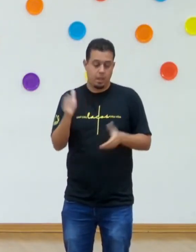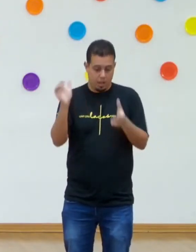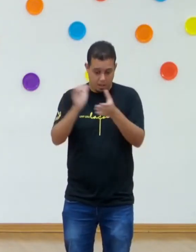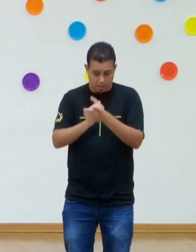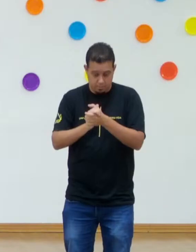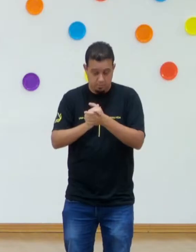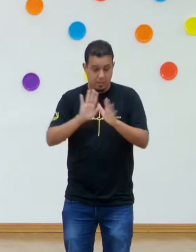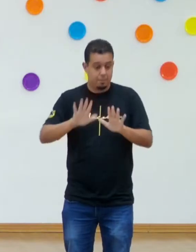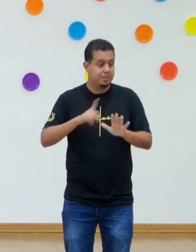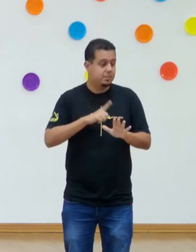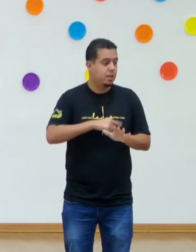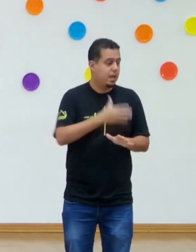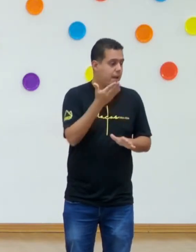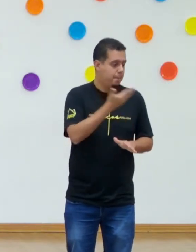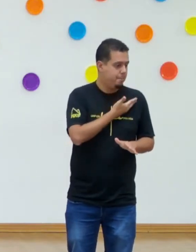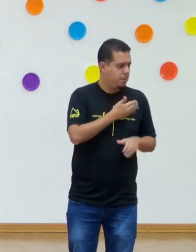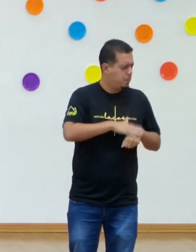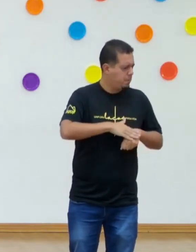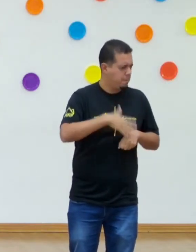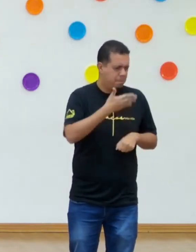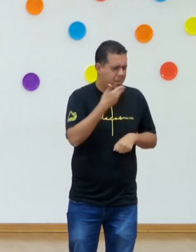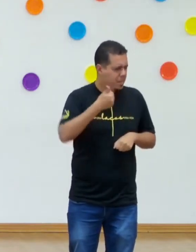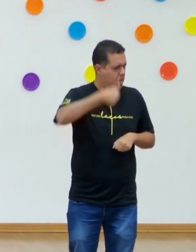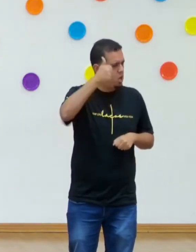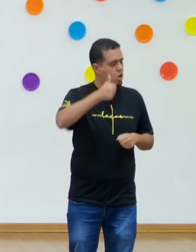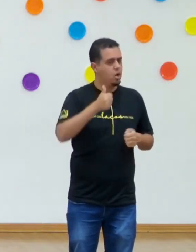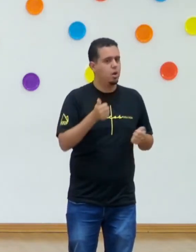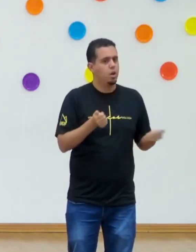melhor amigo muito íntimo fora do casamento?